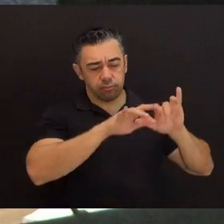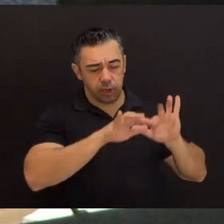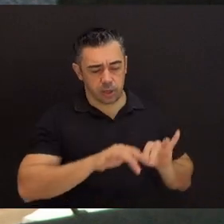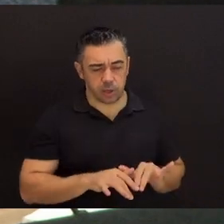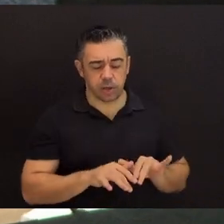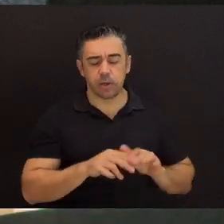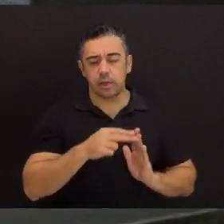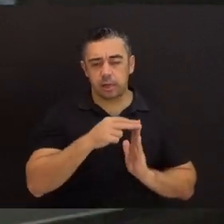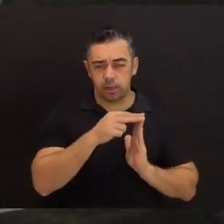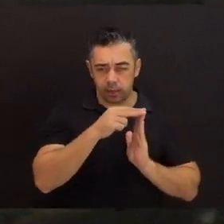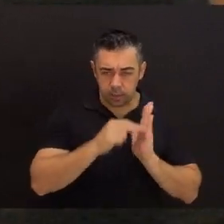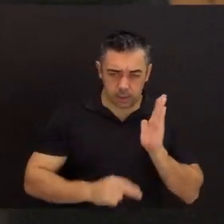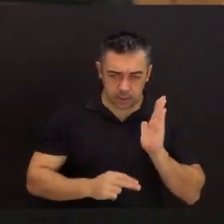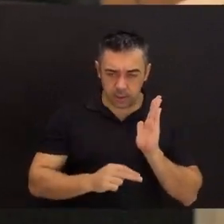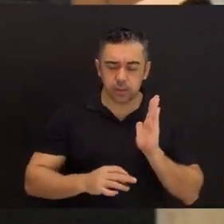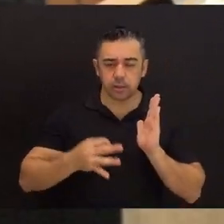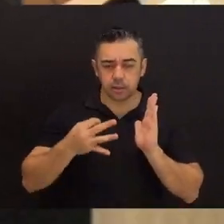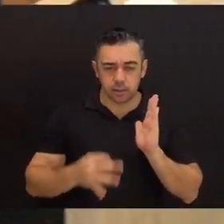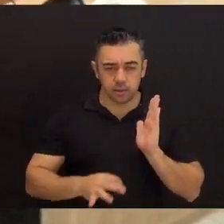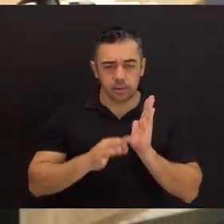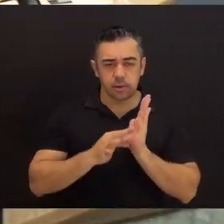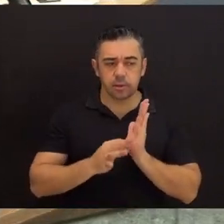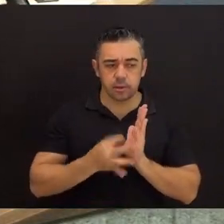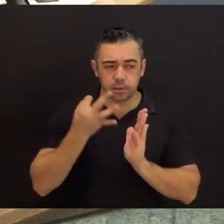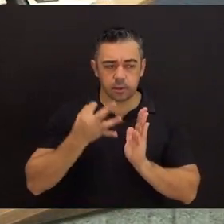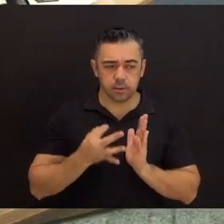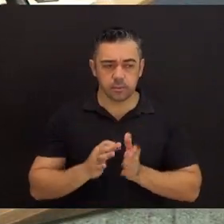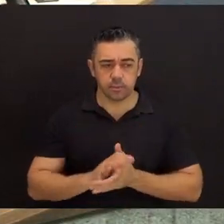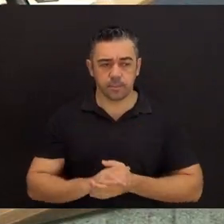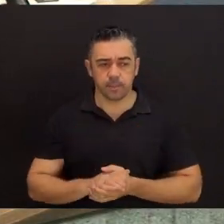lida e estando conforme vai devidamente